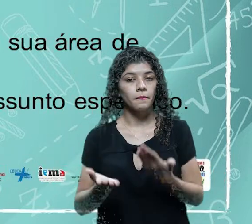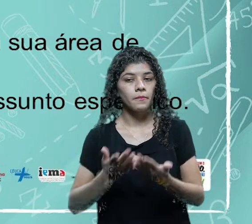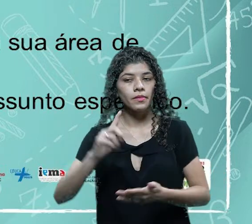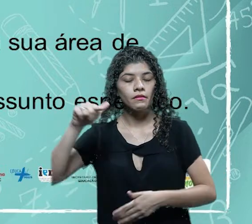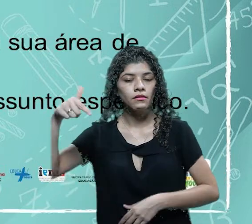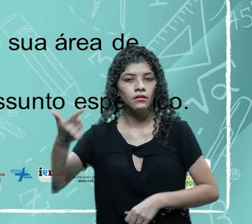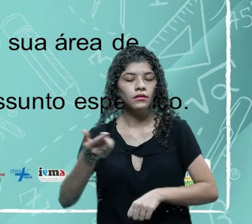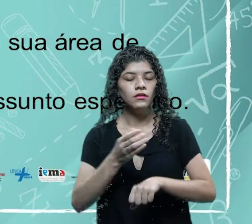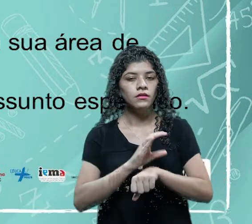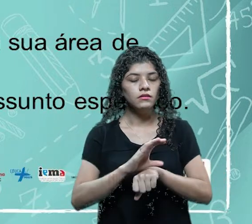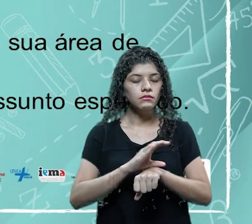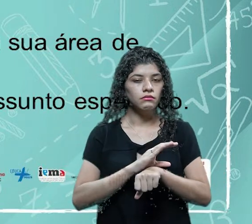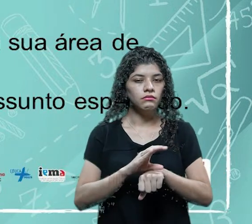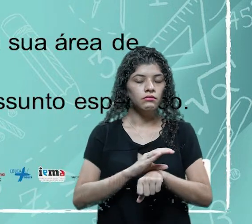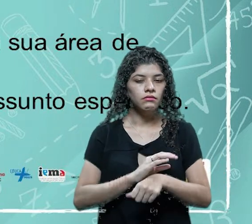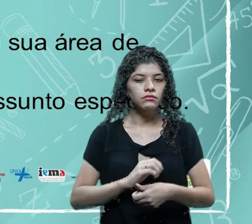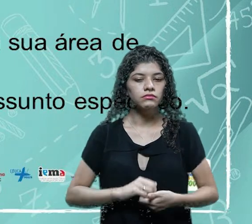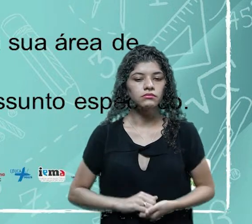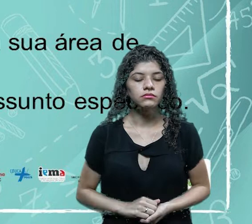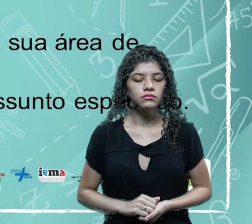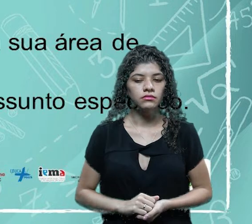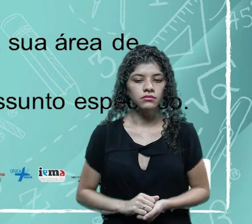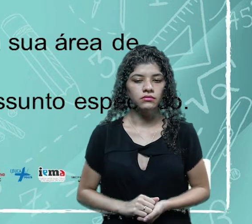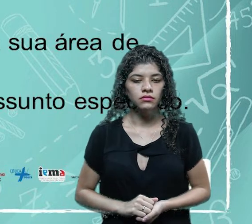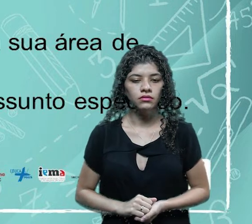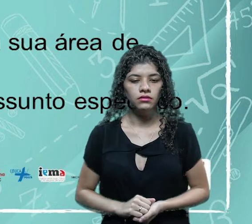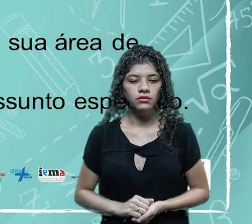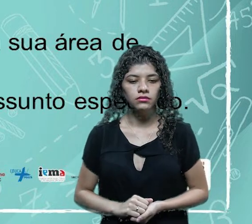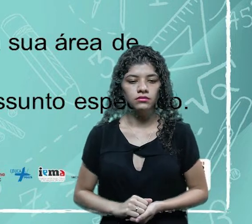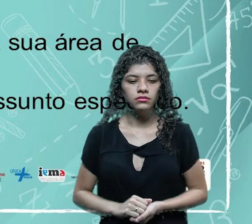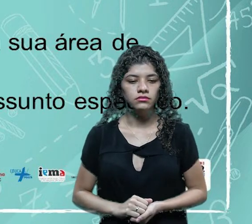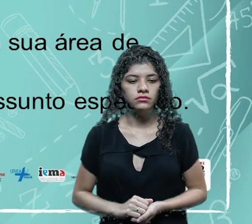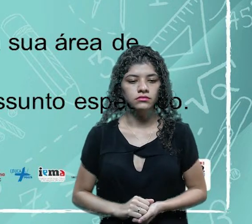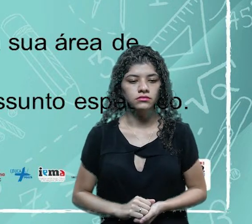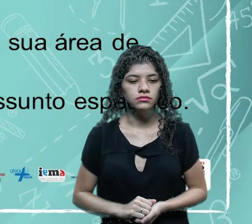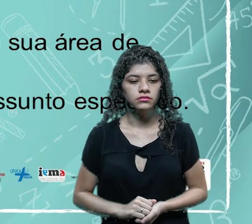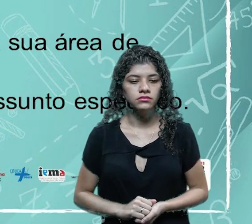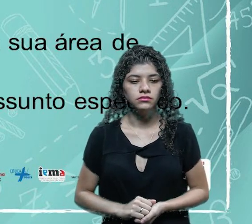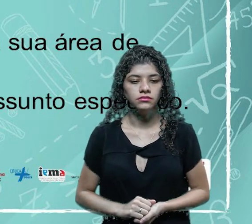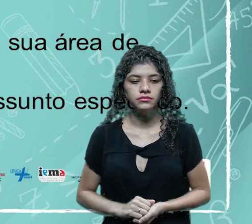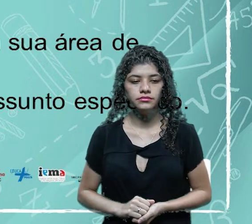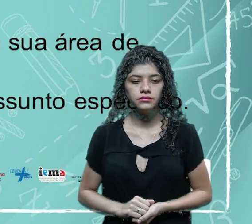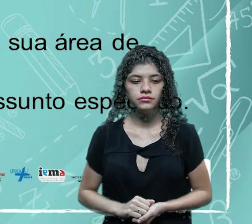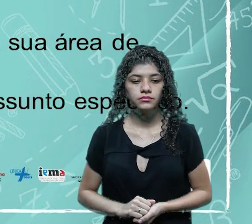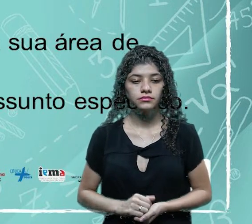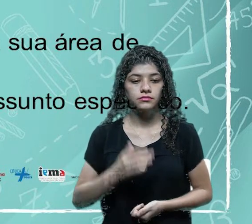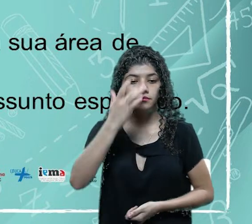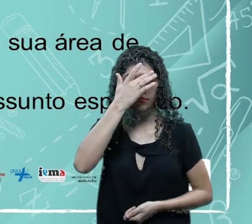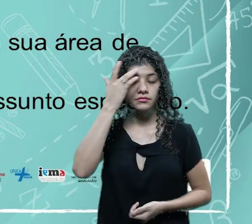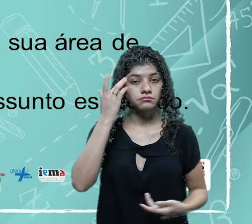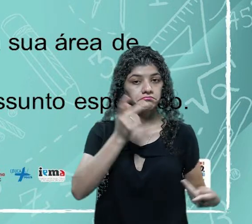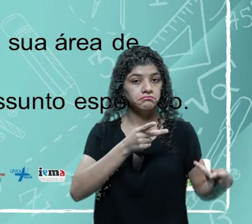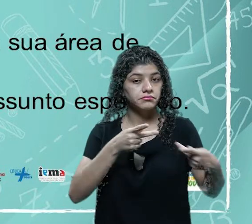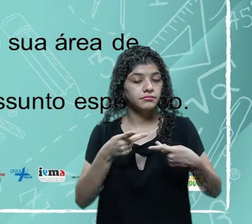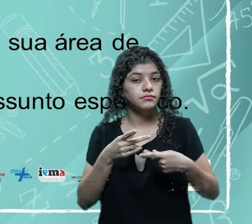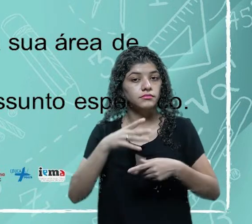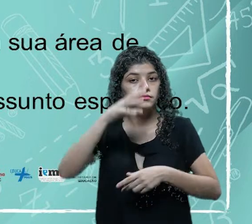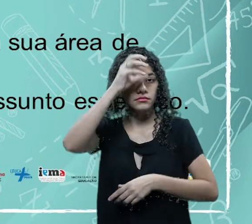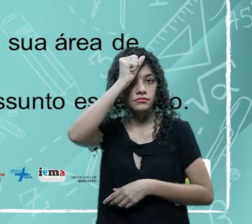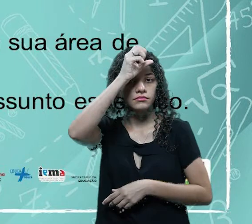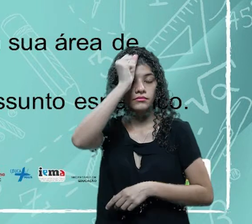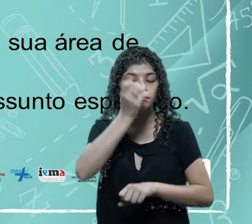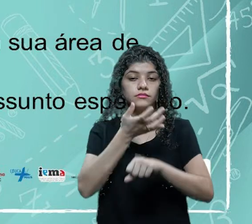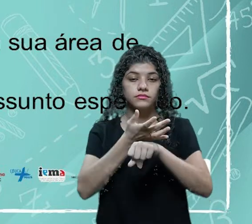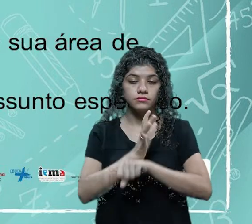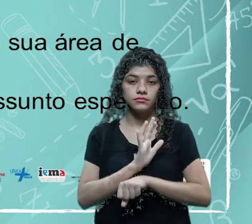comparado com outros cursos né então ele é bem mais prático para empresa e o participante que ele aprende na prática